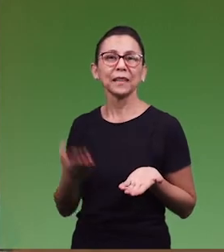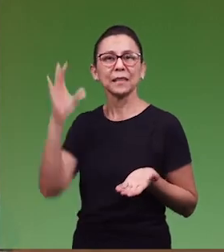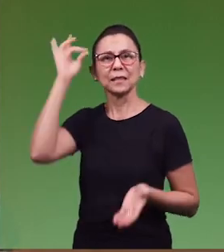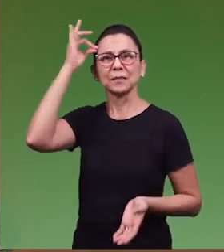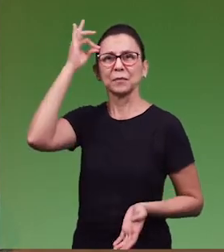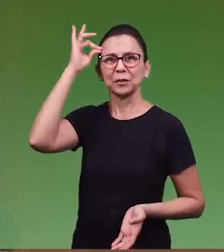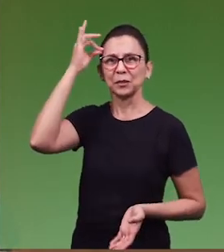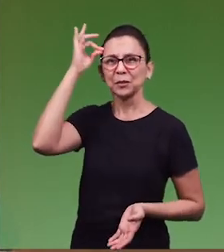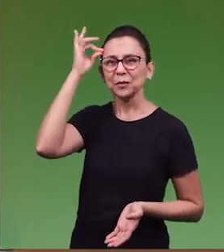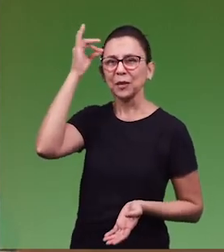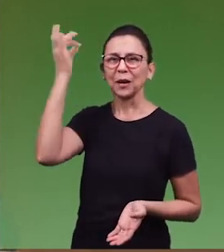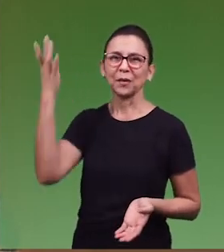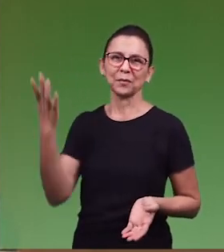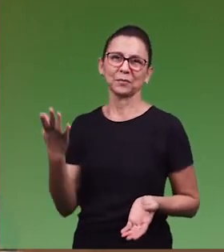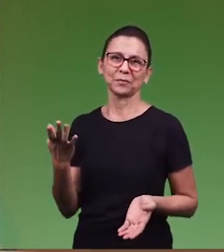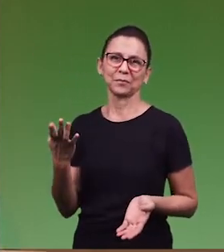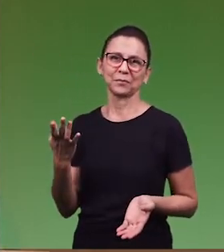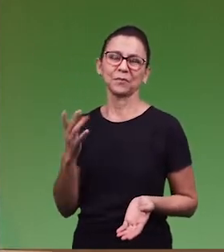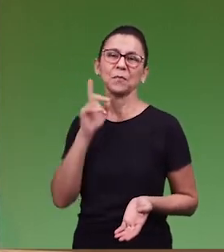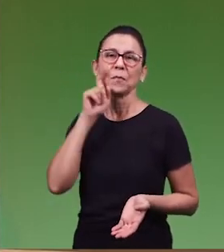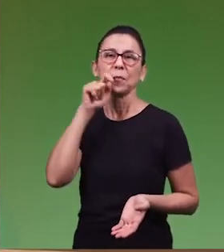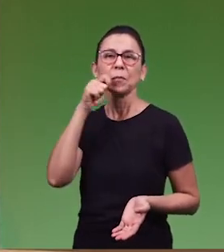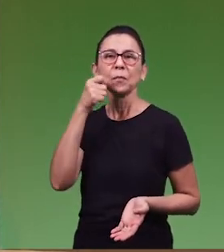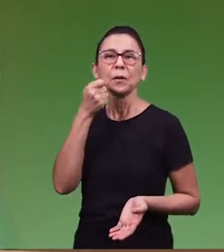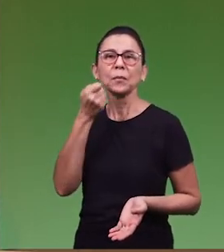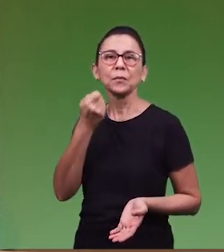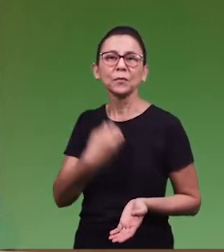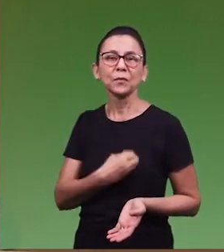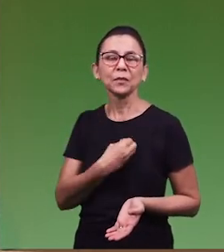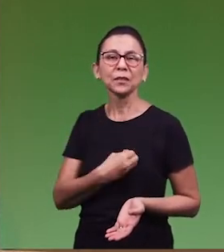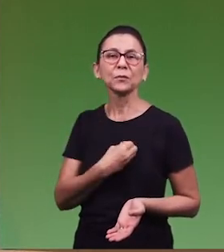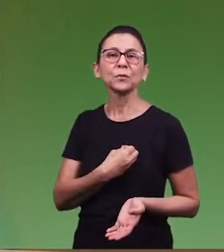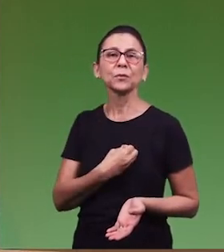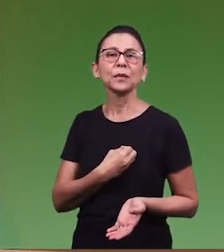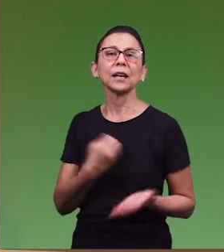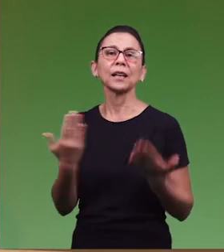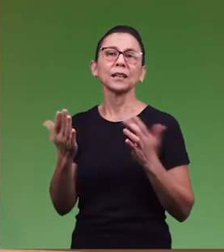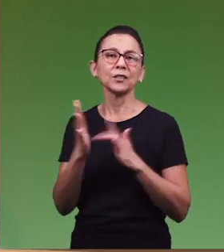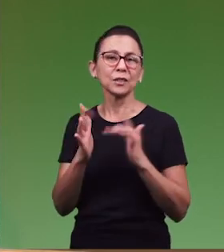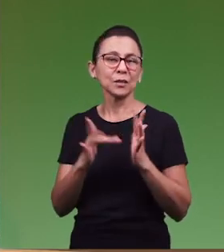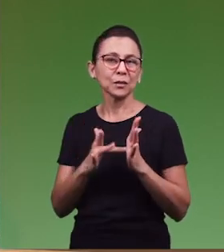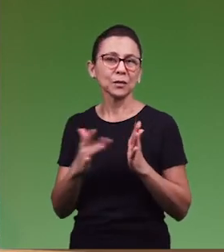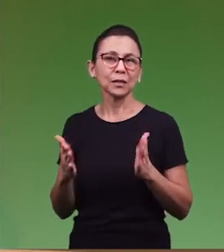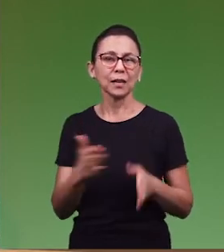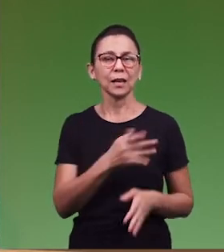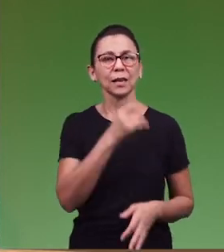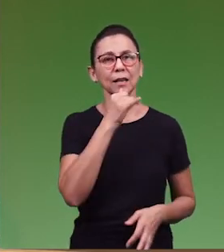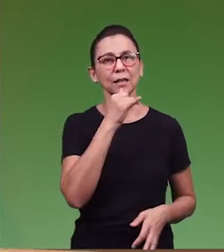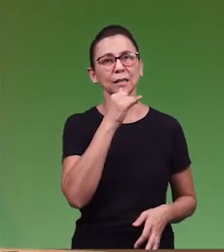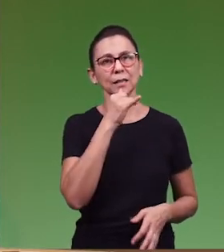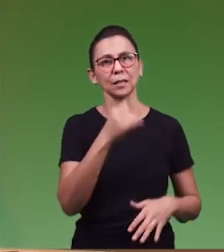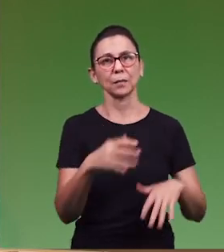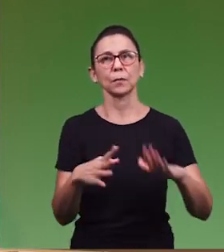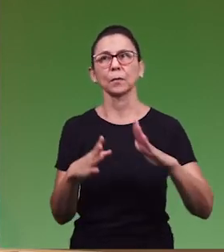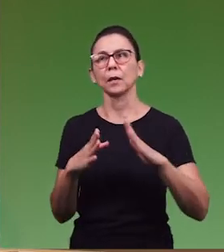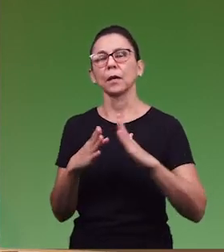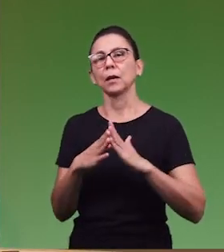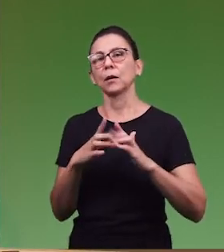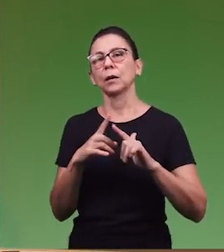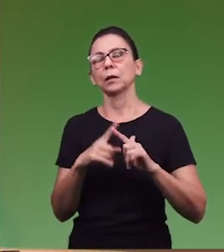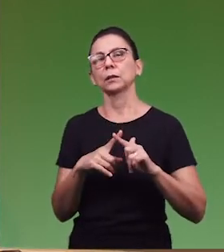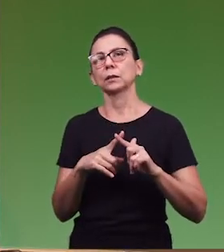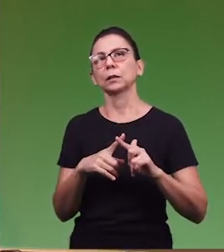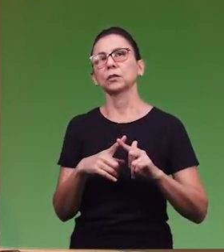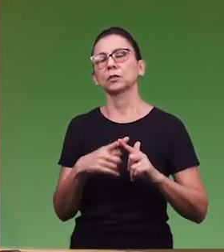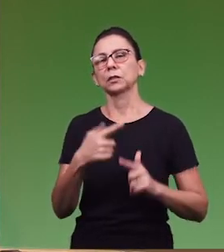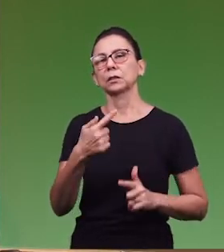que nos faz ser perseverantes. Você pega uma igreja que tem no meio de semana 70%, 80% do número de